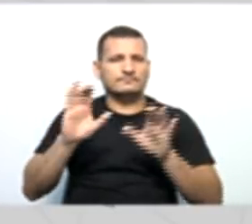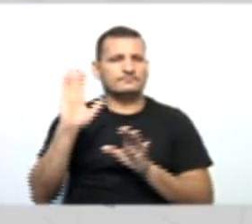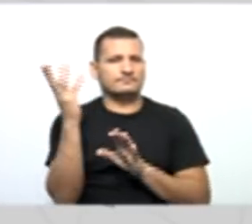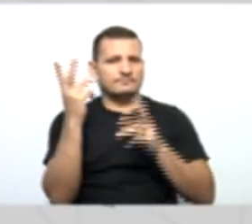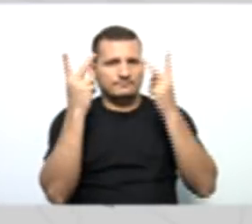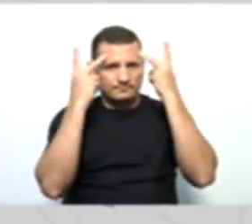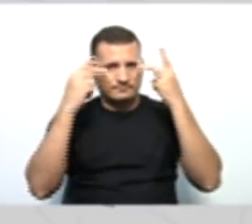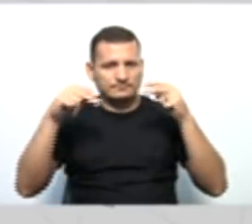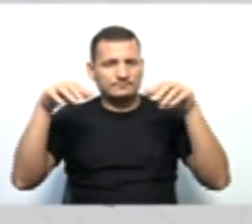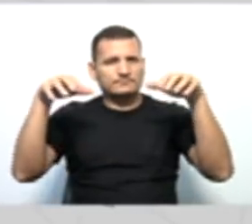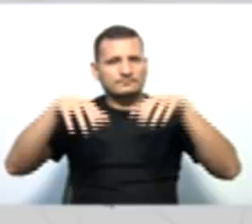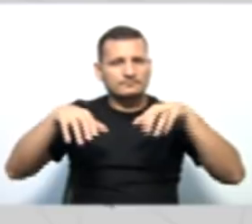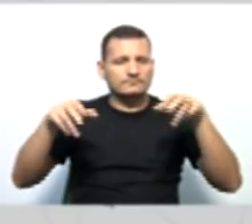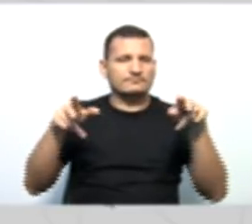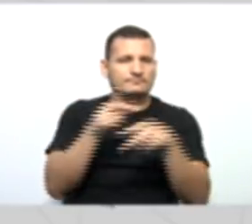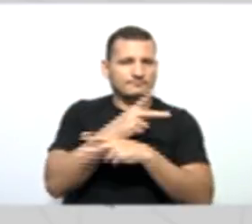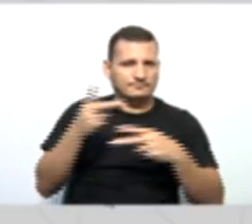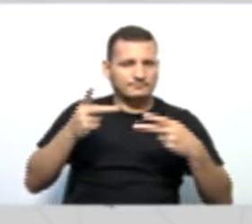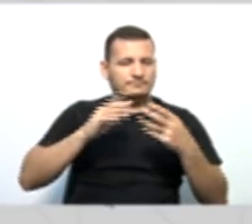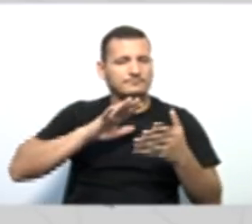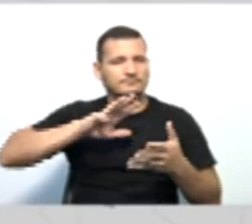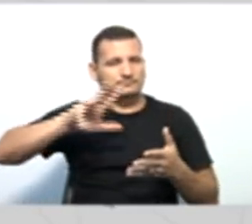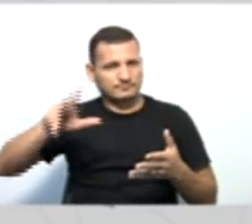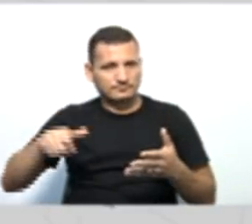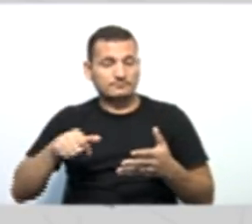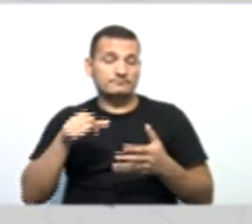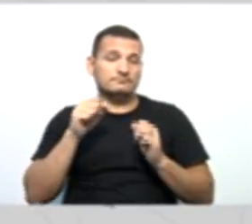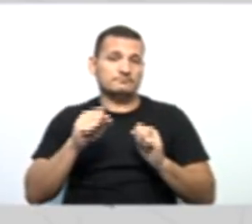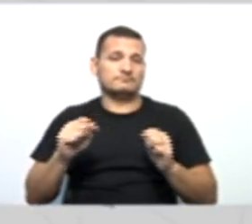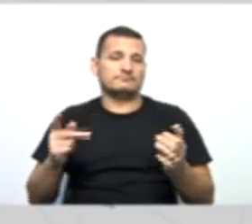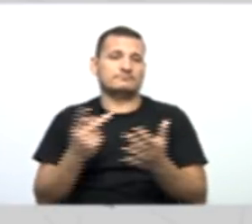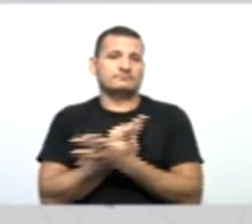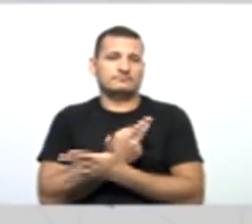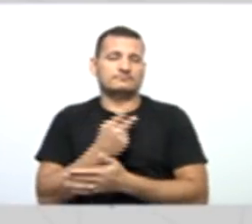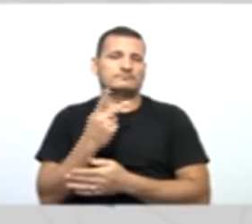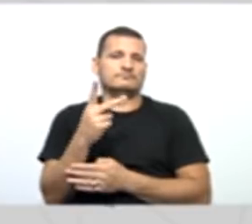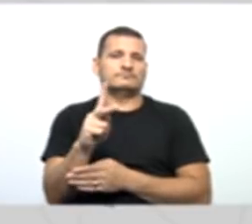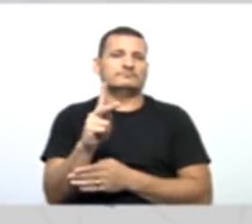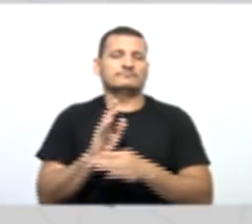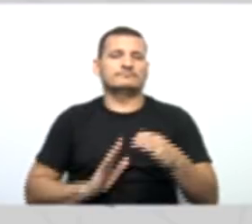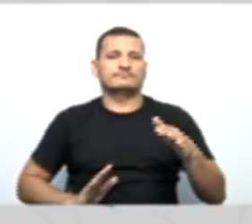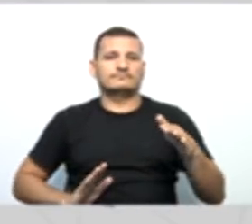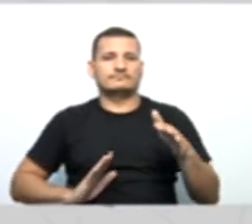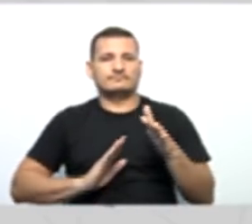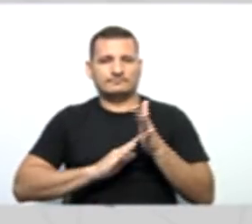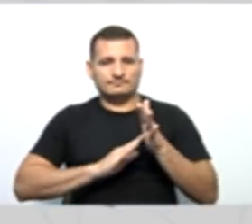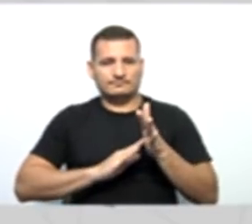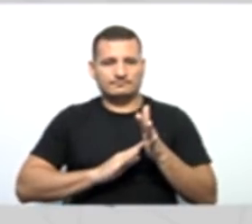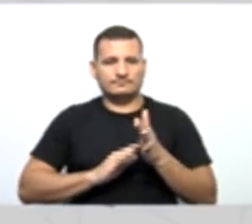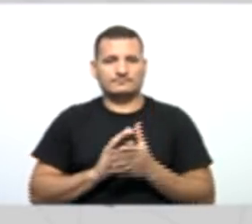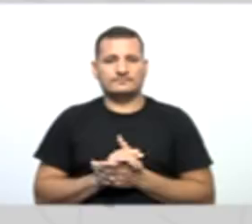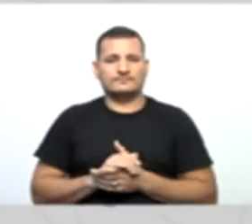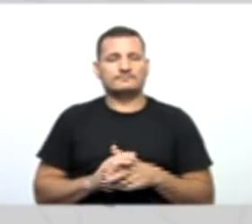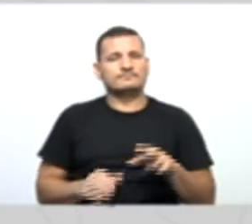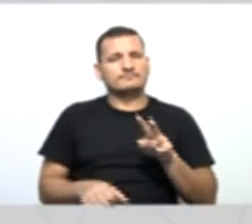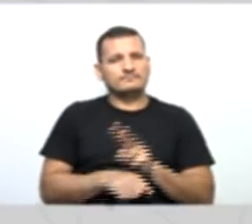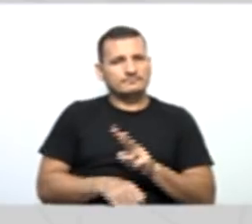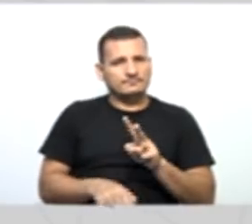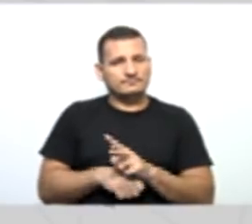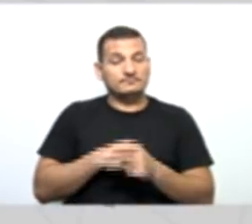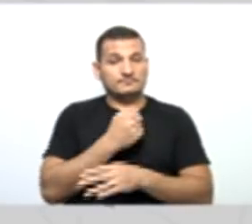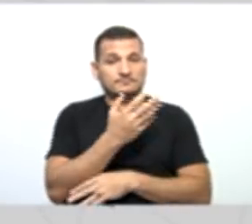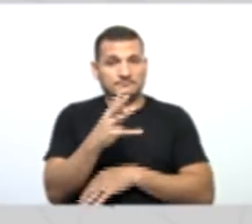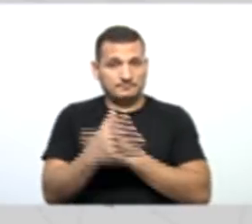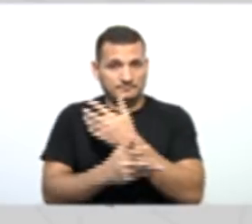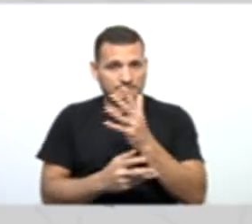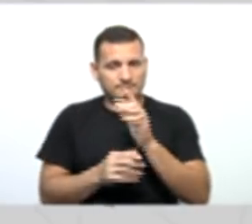naturais, chuva, tempestade, né? Que podem ocorrer em seus limites. Prevenção do meio ambiente.